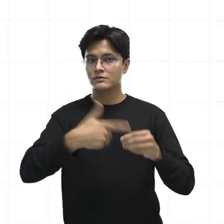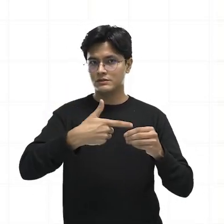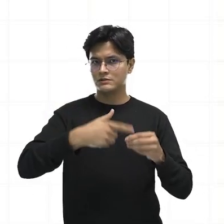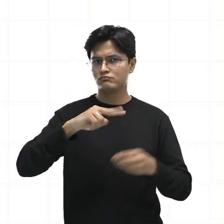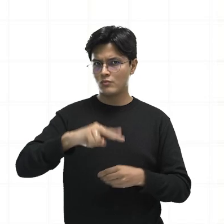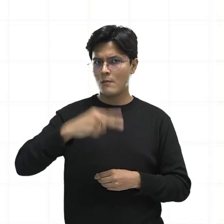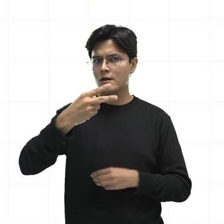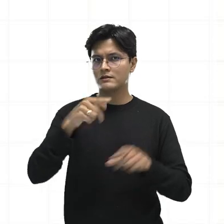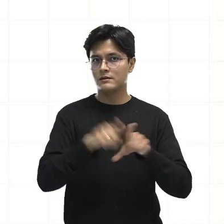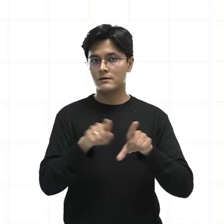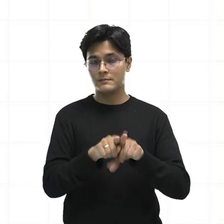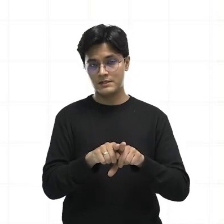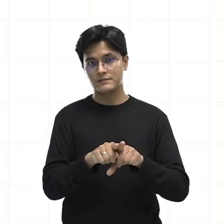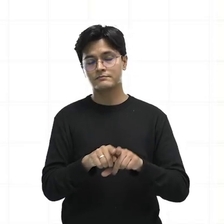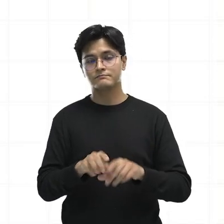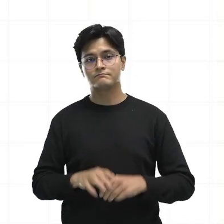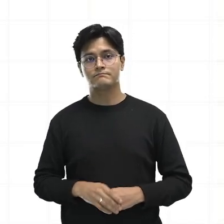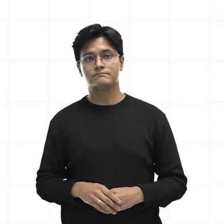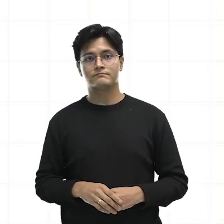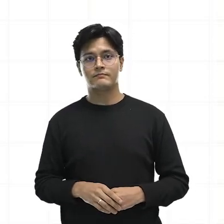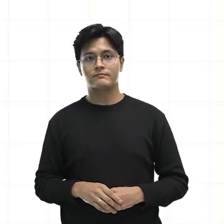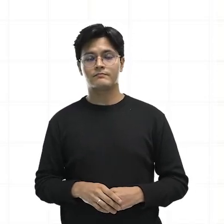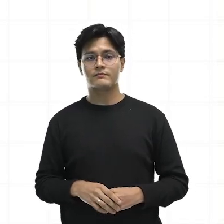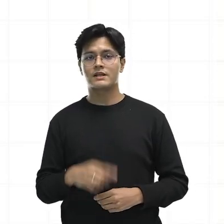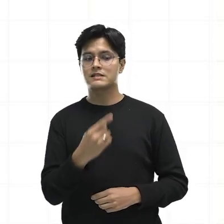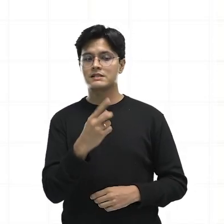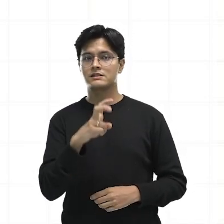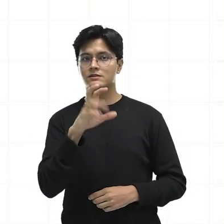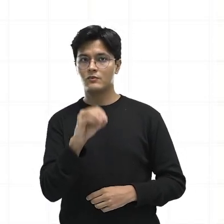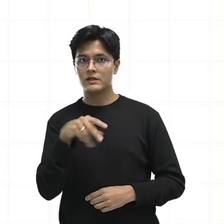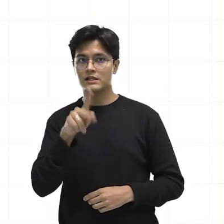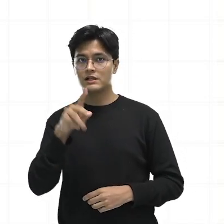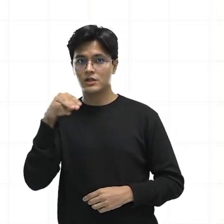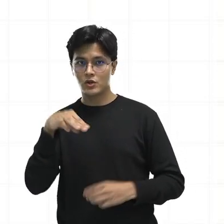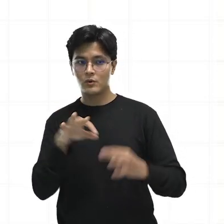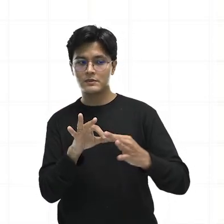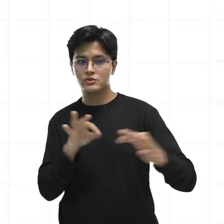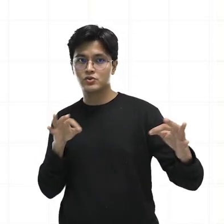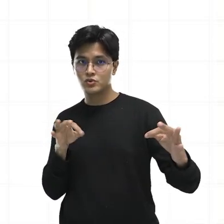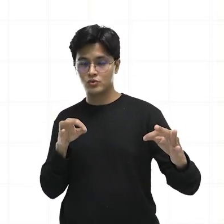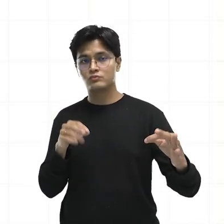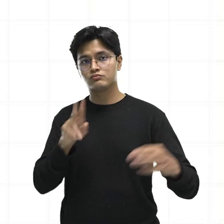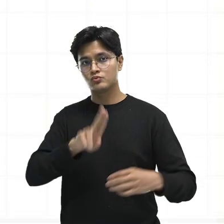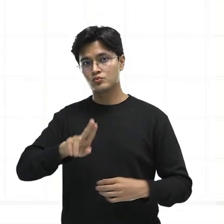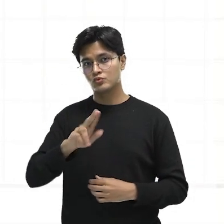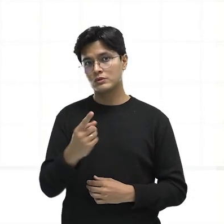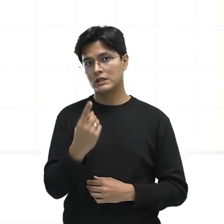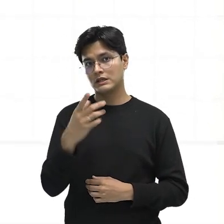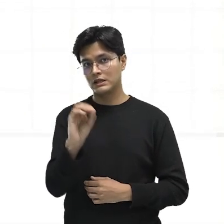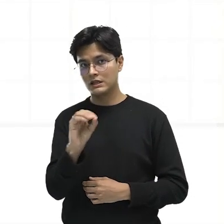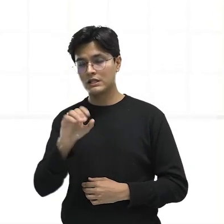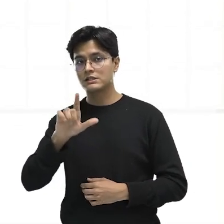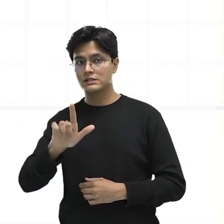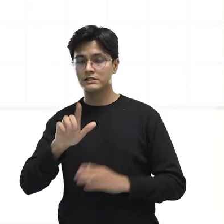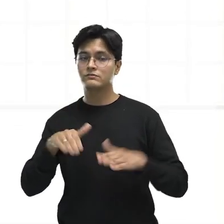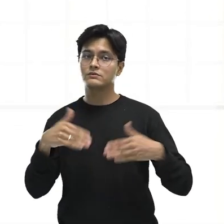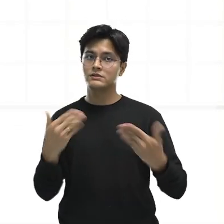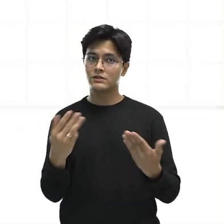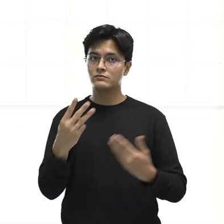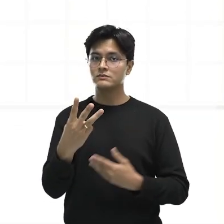também. Então, se para viajar 150 km eu gastei 10, para viajar 300, eu só posso gastar 20, né?